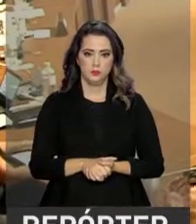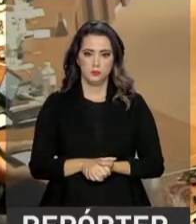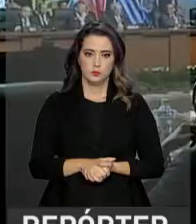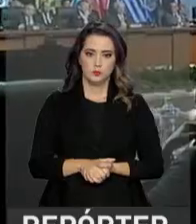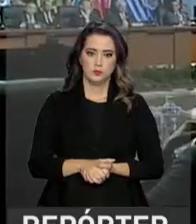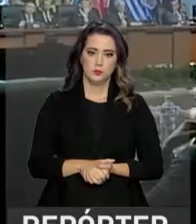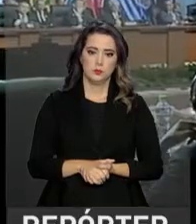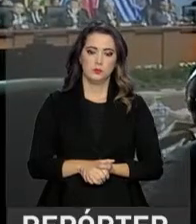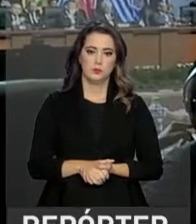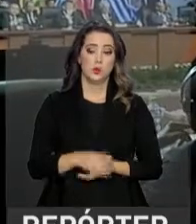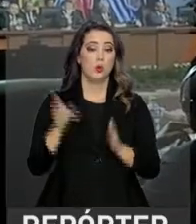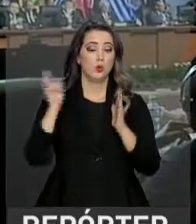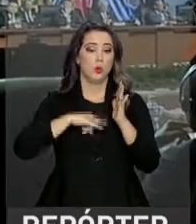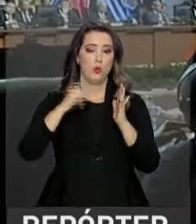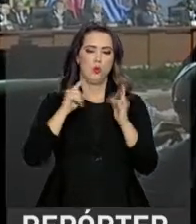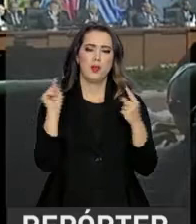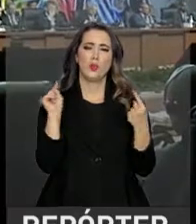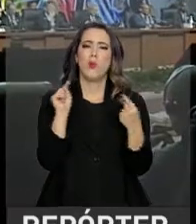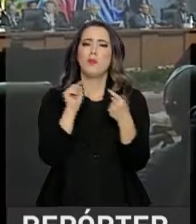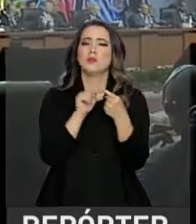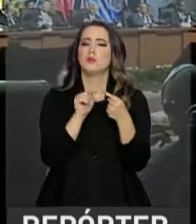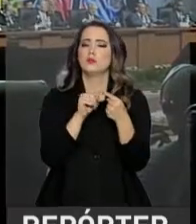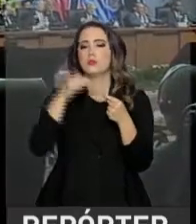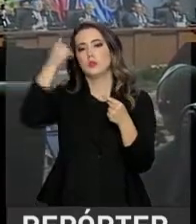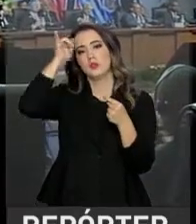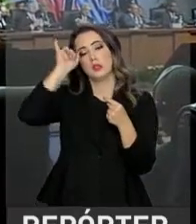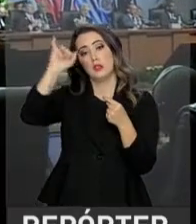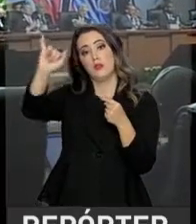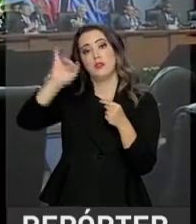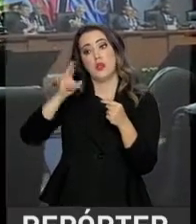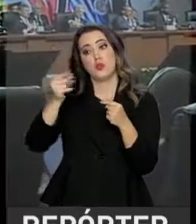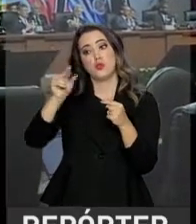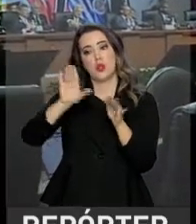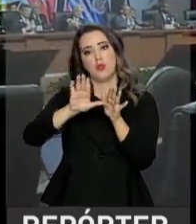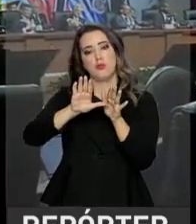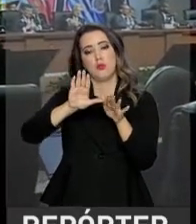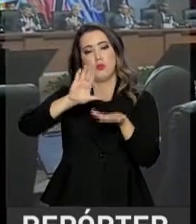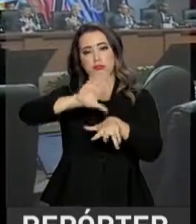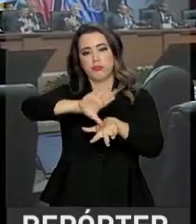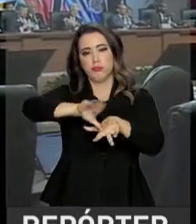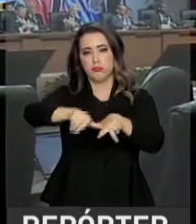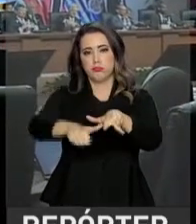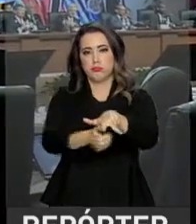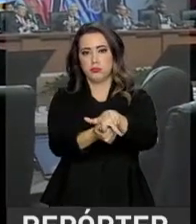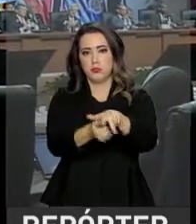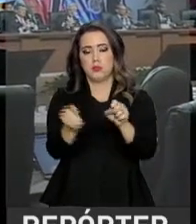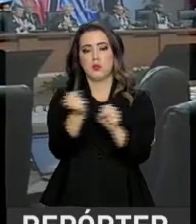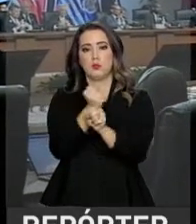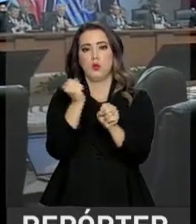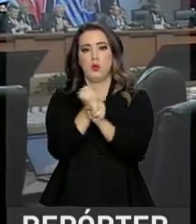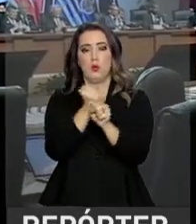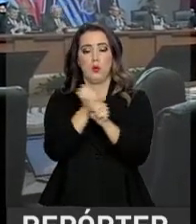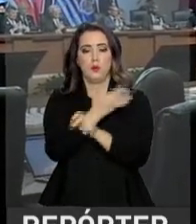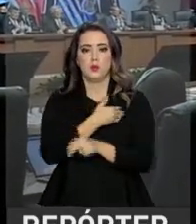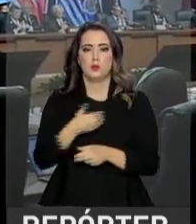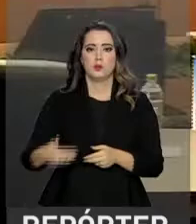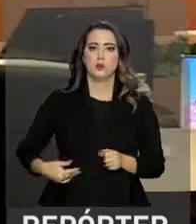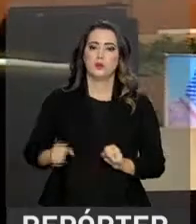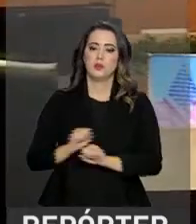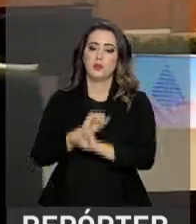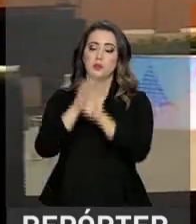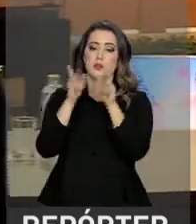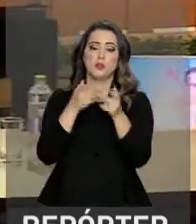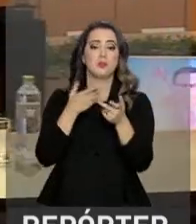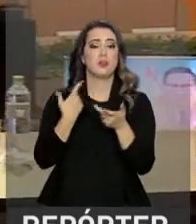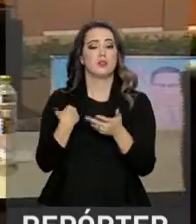o documento tem o objetivo de prevenir o desvio de recursos em obras públicas além de garantir transparência no